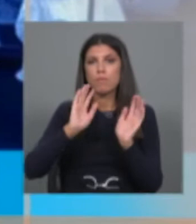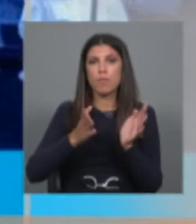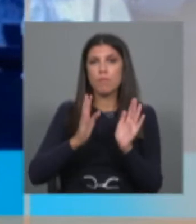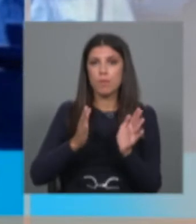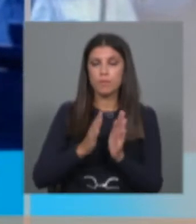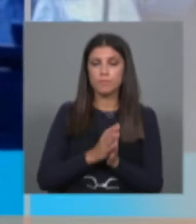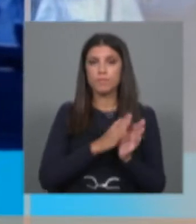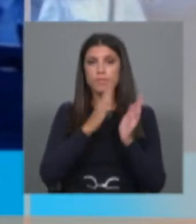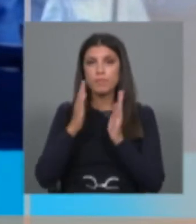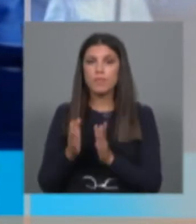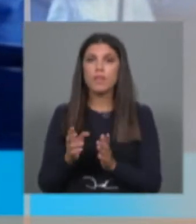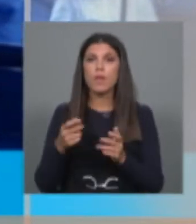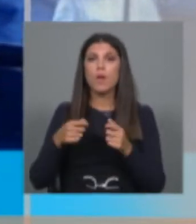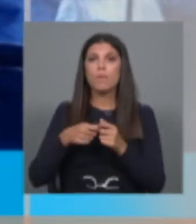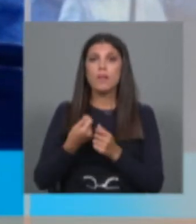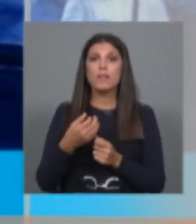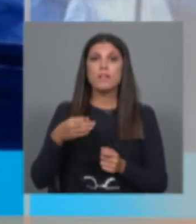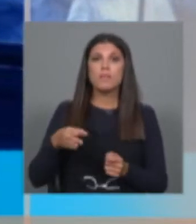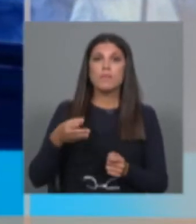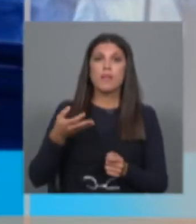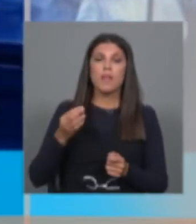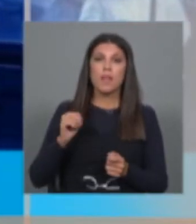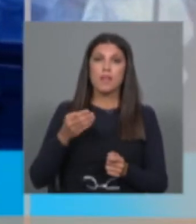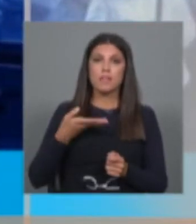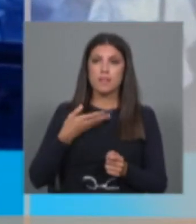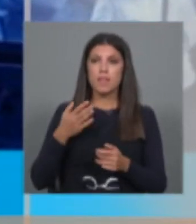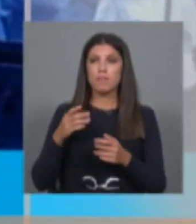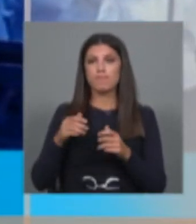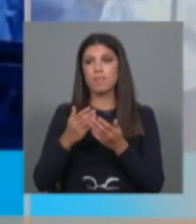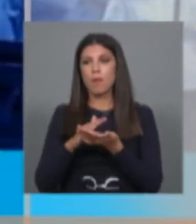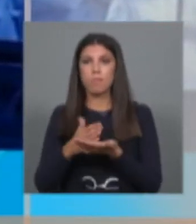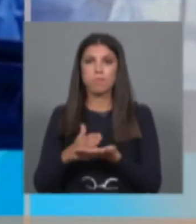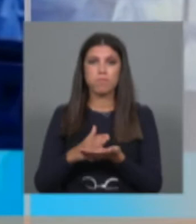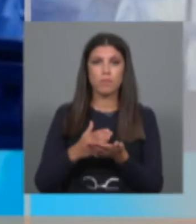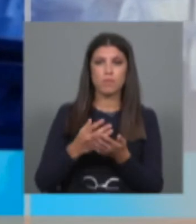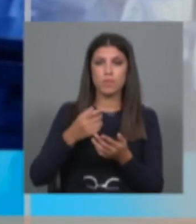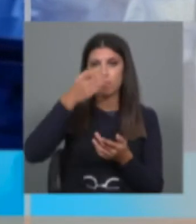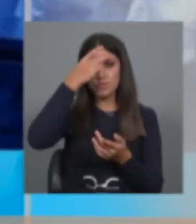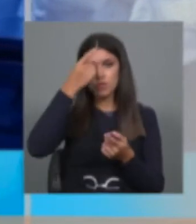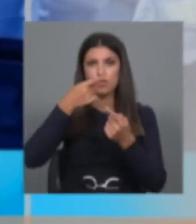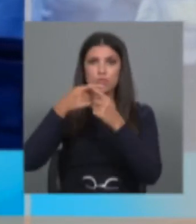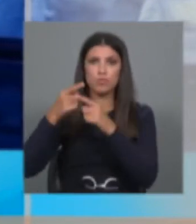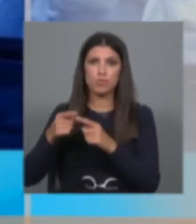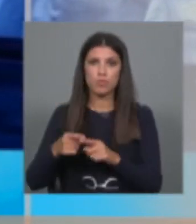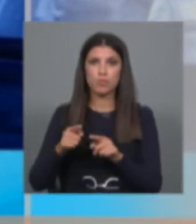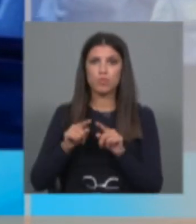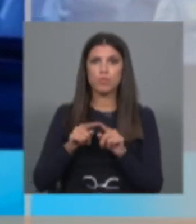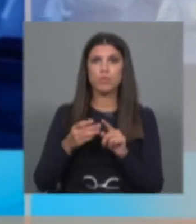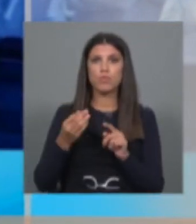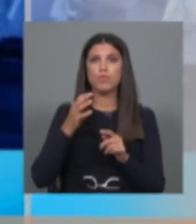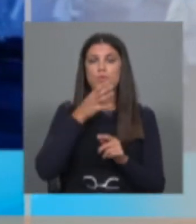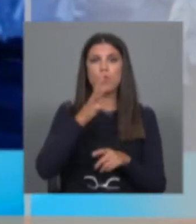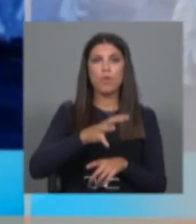do PSD, o partido está muito dividido, porque ainda por cima, no Congresso já deste ano,